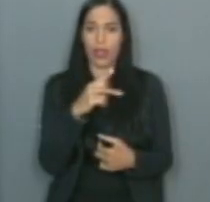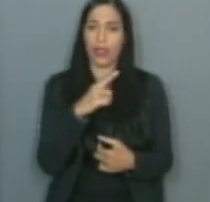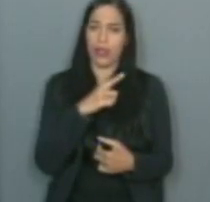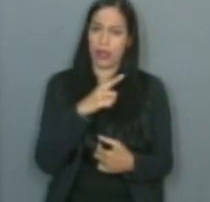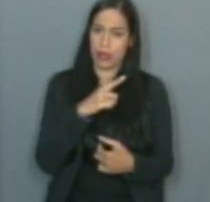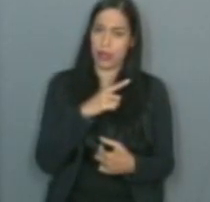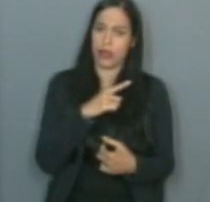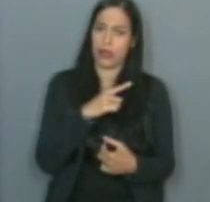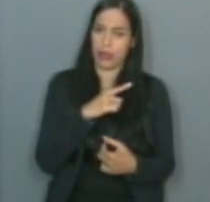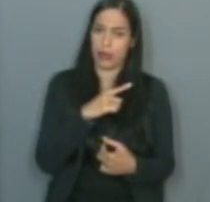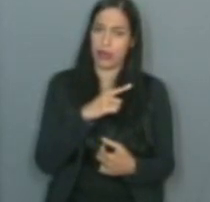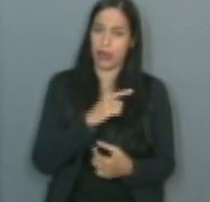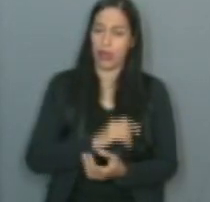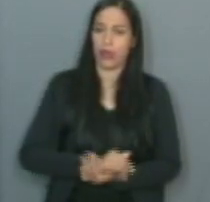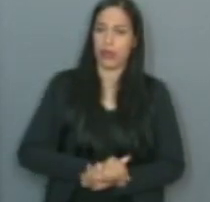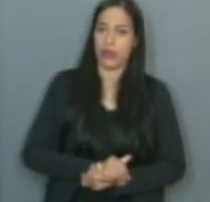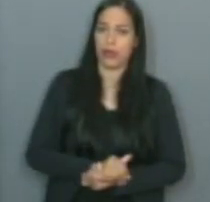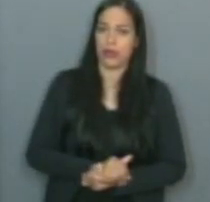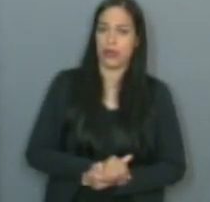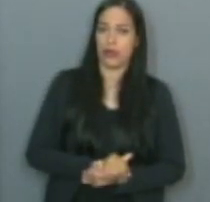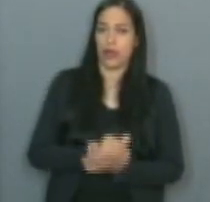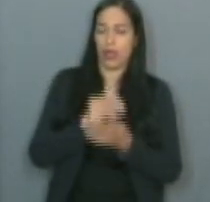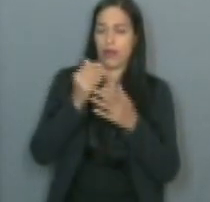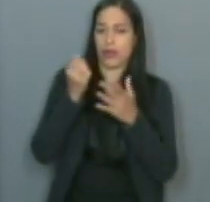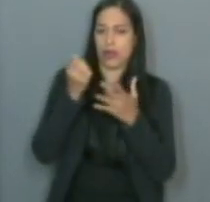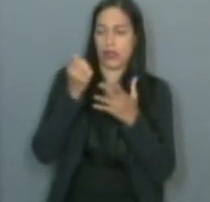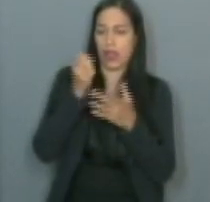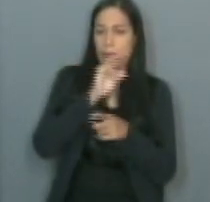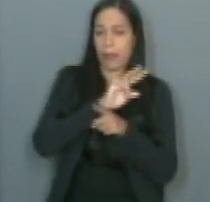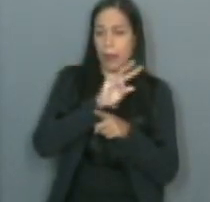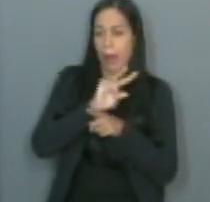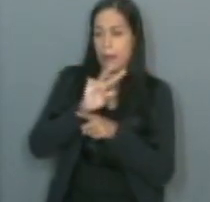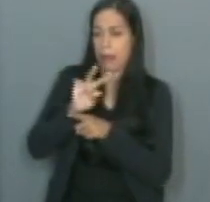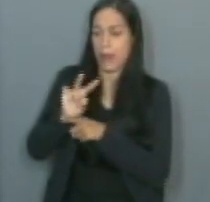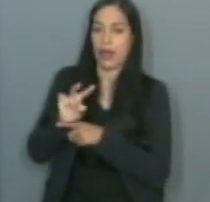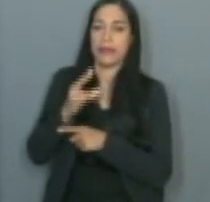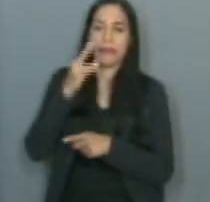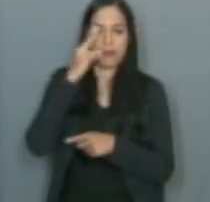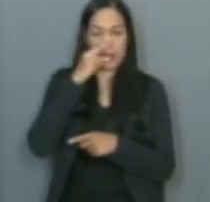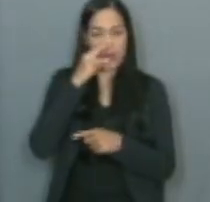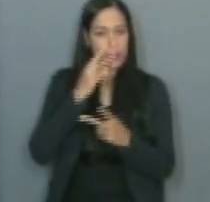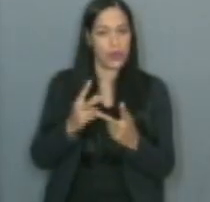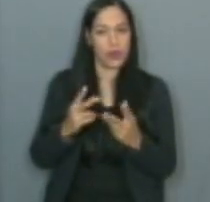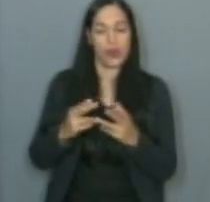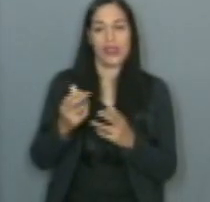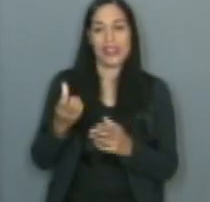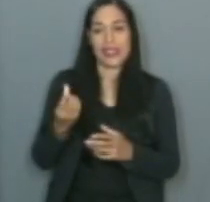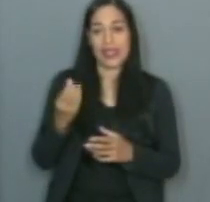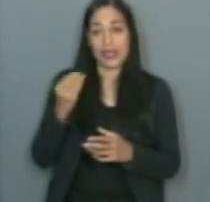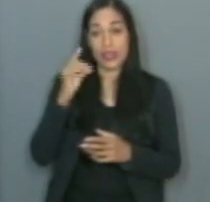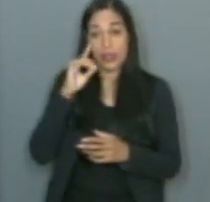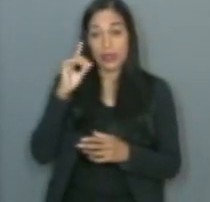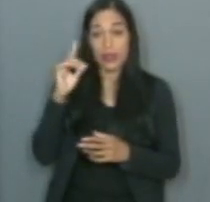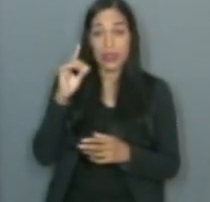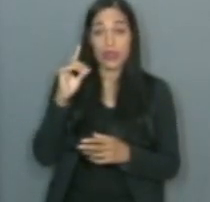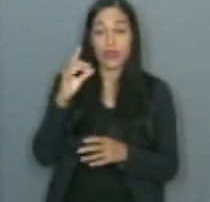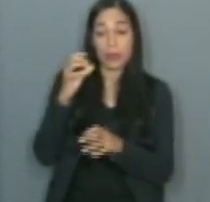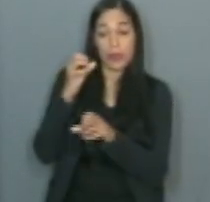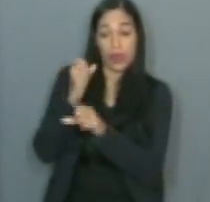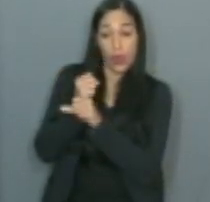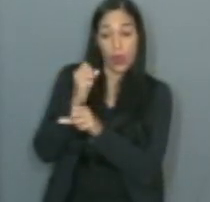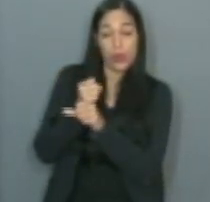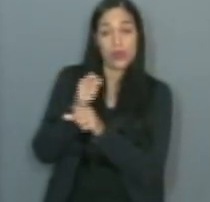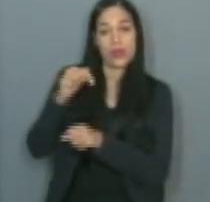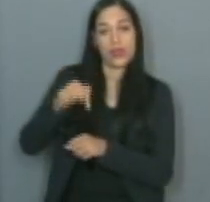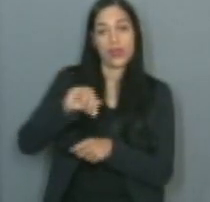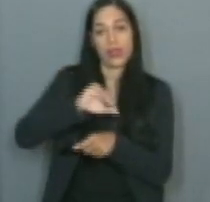vulnerabilidade. E aí você abre o leque de fiscalizadores. Mesma coisa, o prazo de 60 dias para prestação de contas a